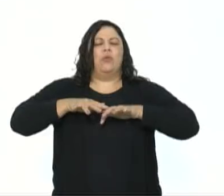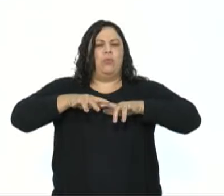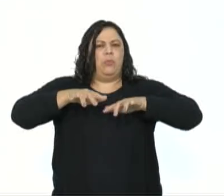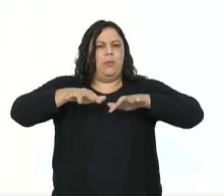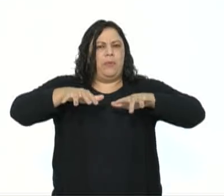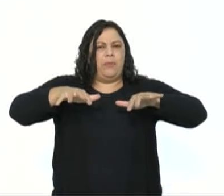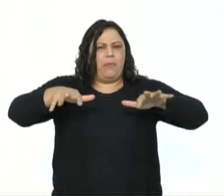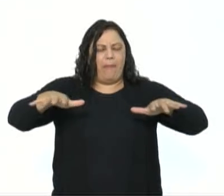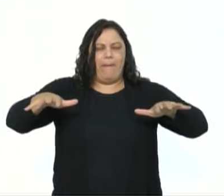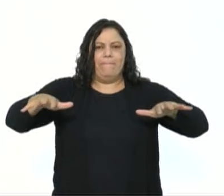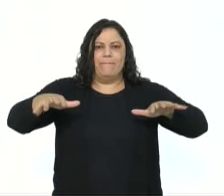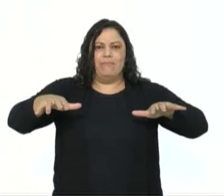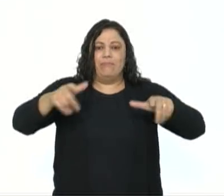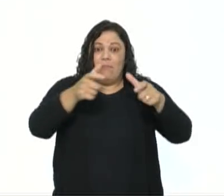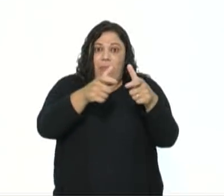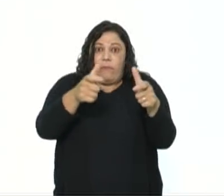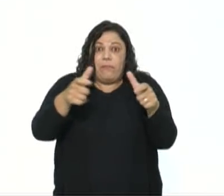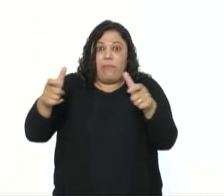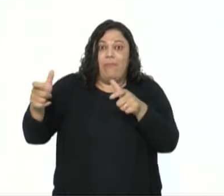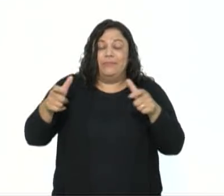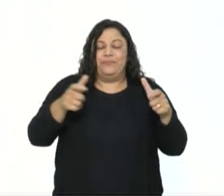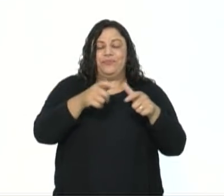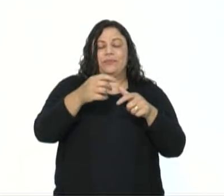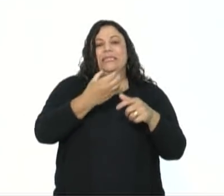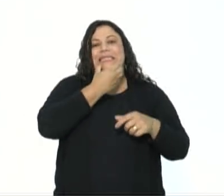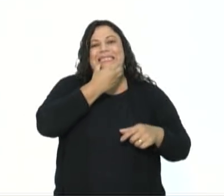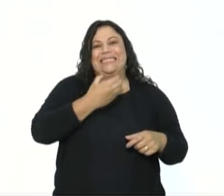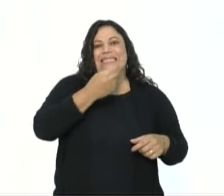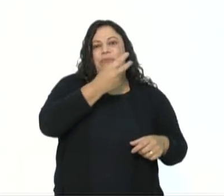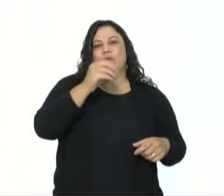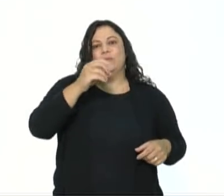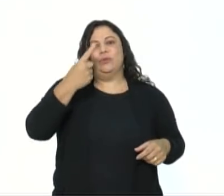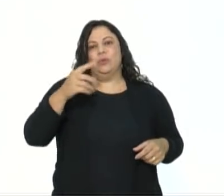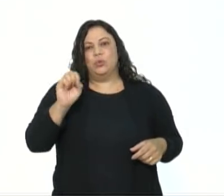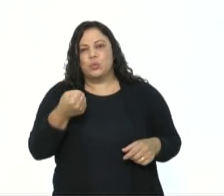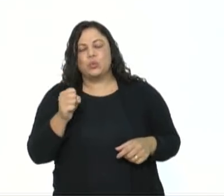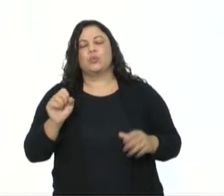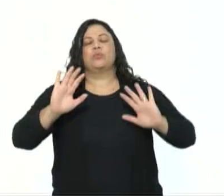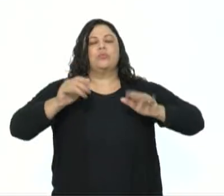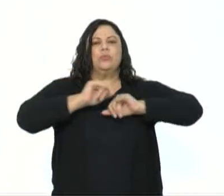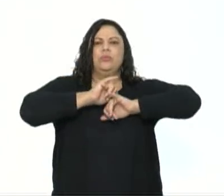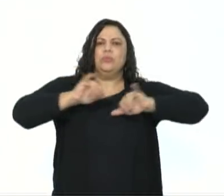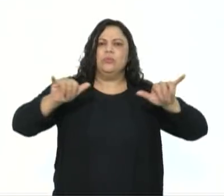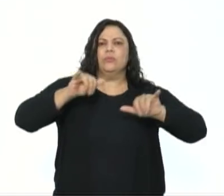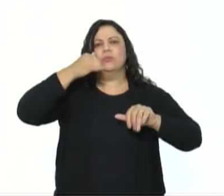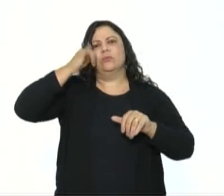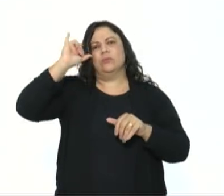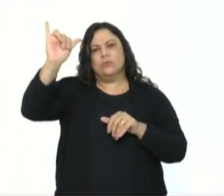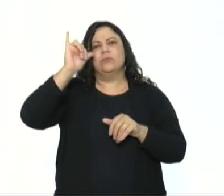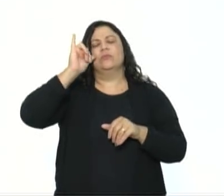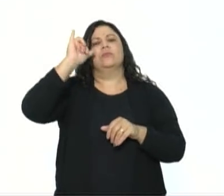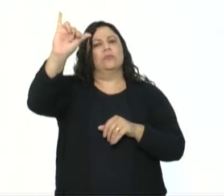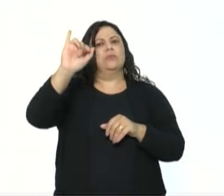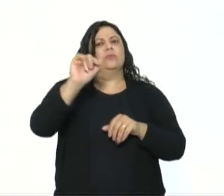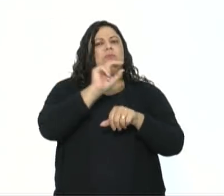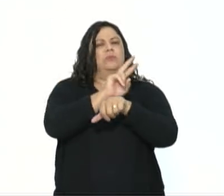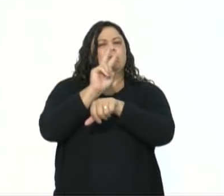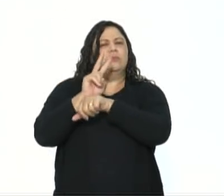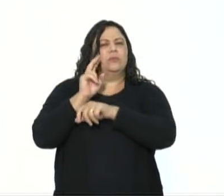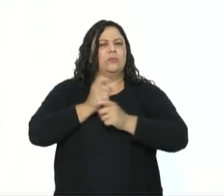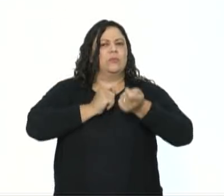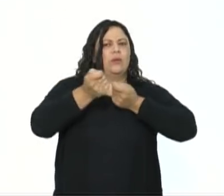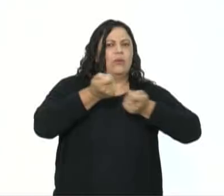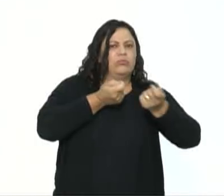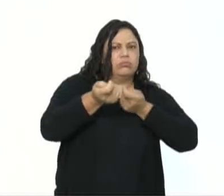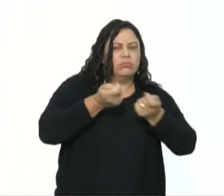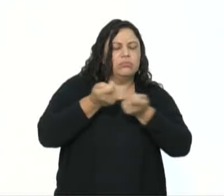IBAMA. Em dezembro de 2018, o órgão publicou o Plano Nacional de Prevenção, Controle e Monitoramento do Mexilhão Dourado